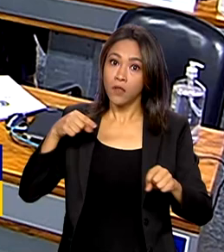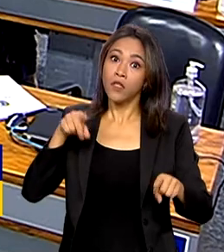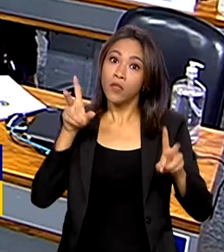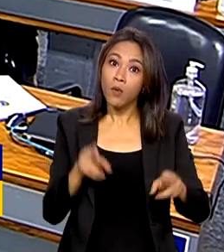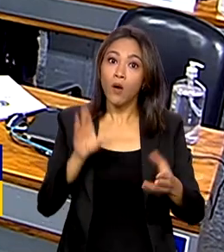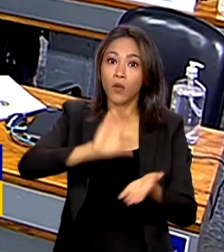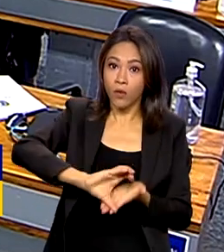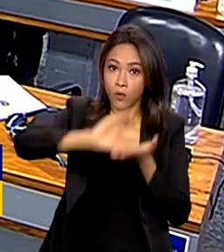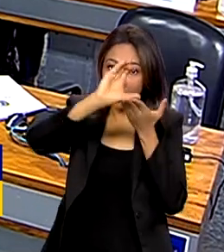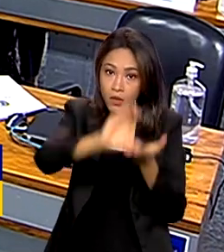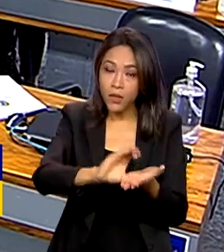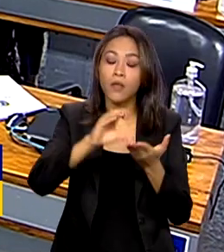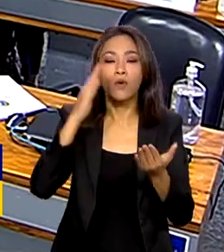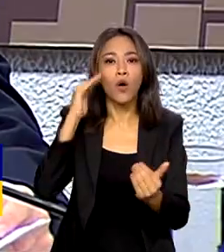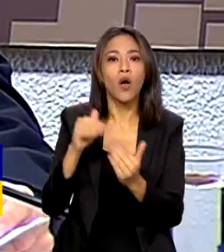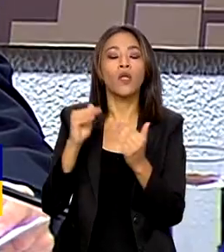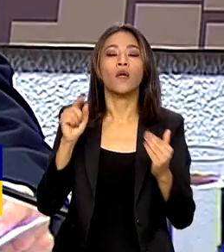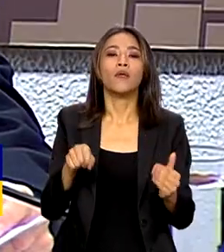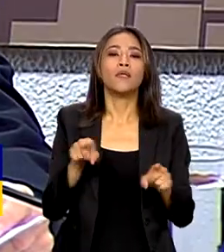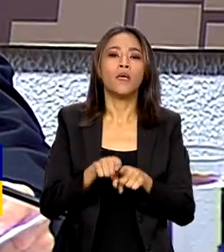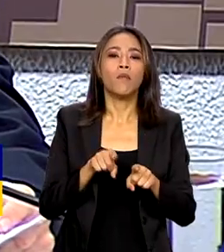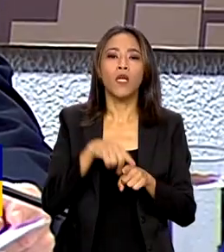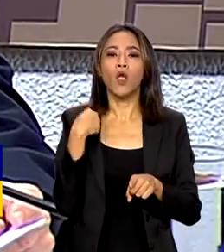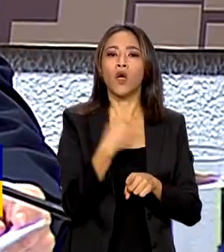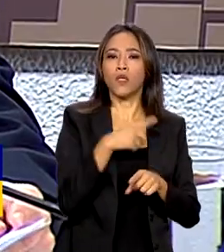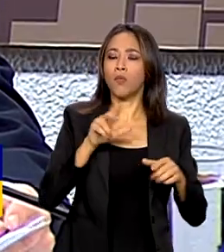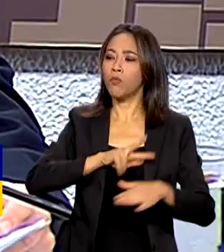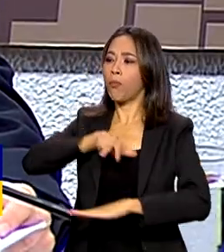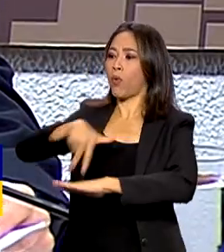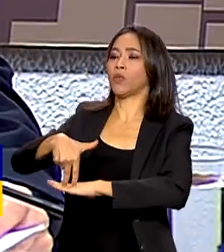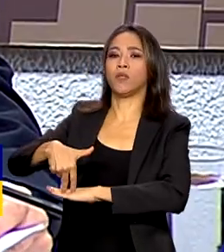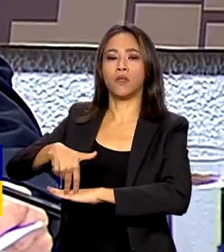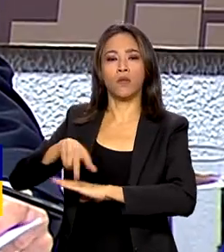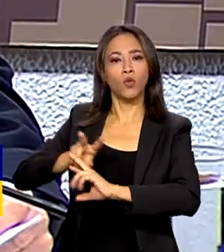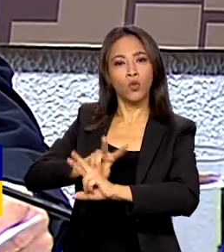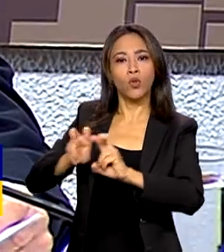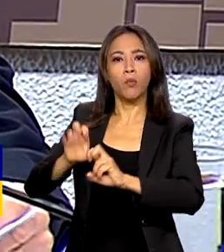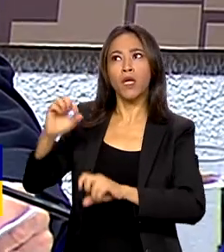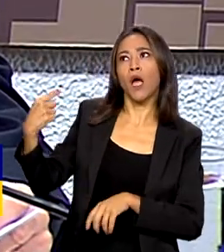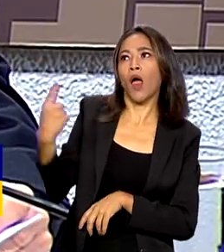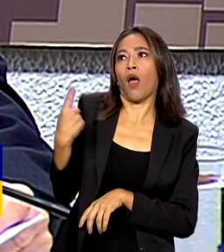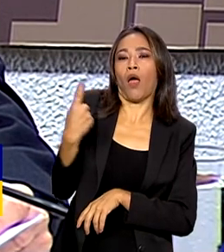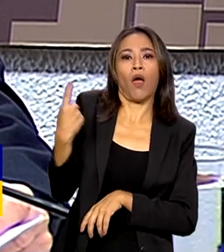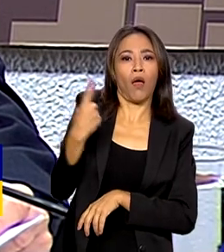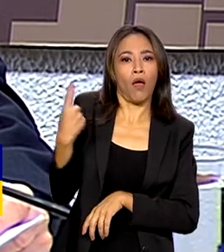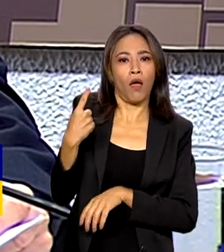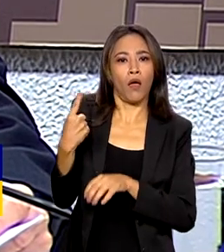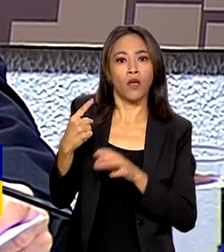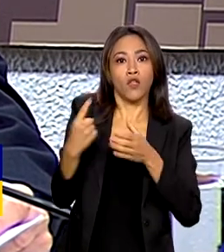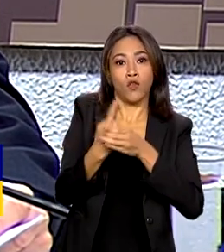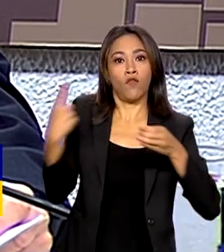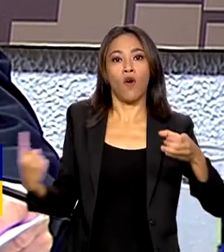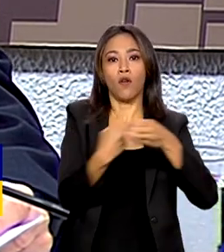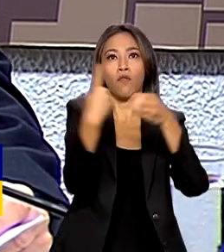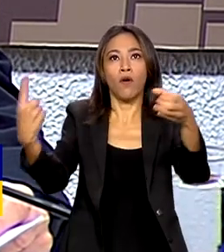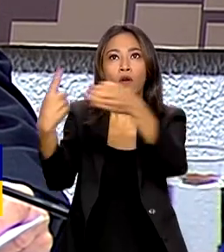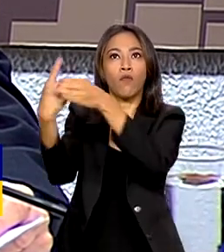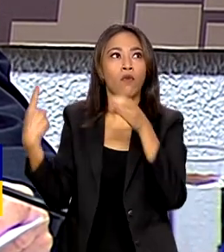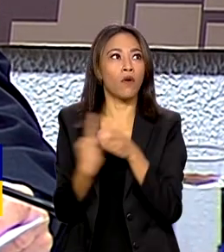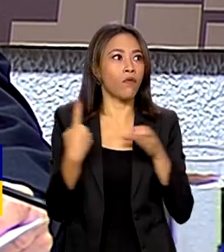das Nações Unidas ao mesmo tempo nos posicionamos contra as tentativas de isolamento da Rússia nos furos internacionais